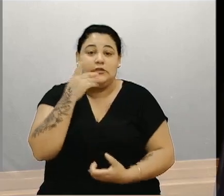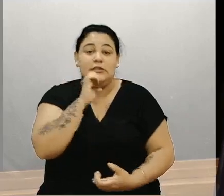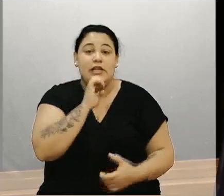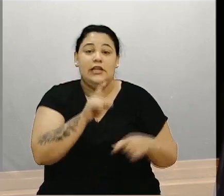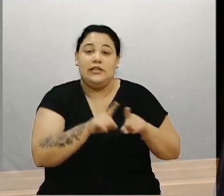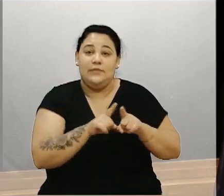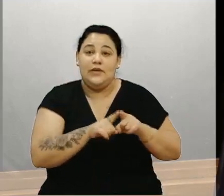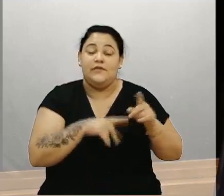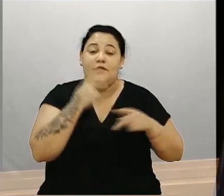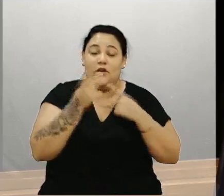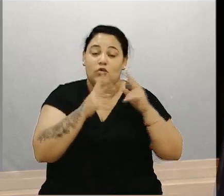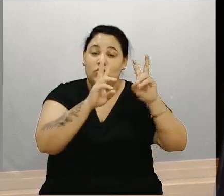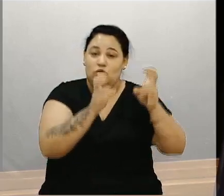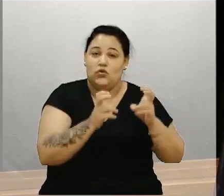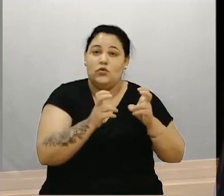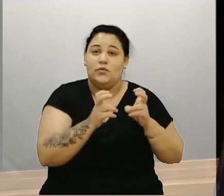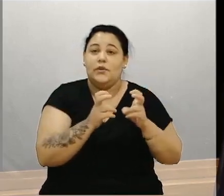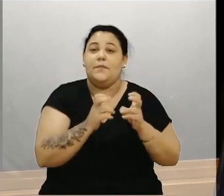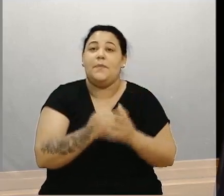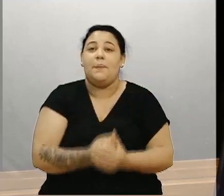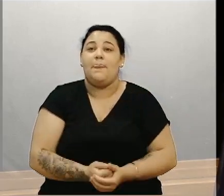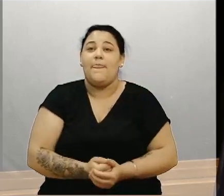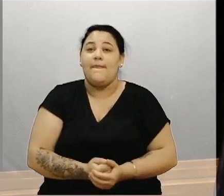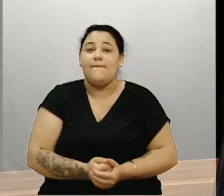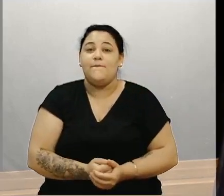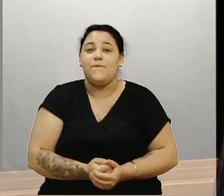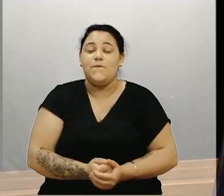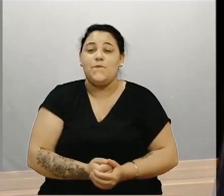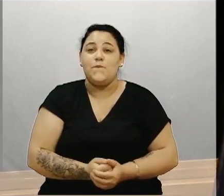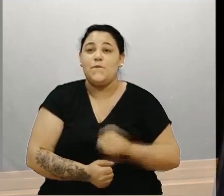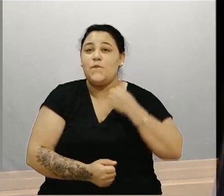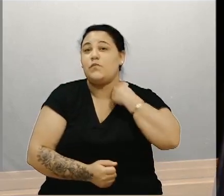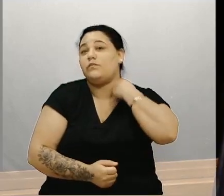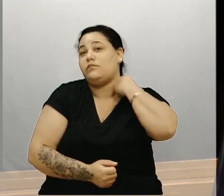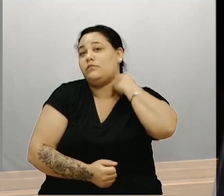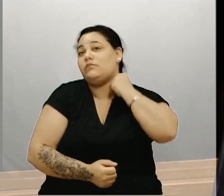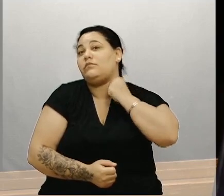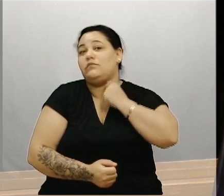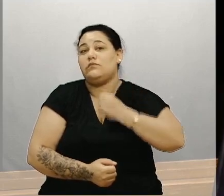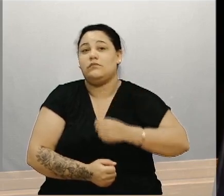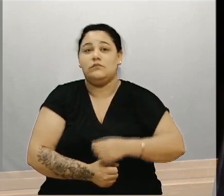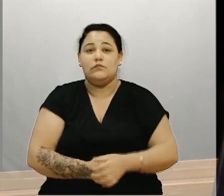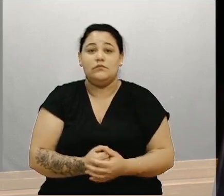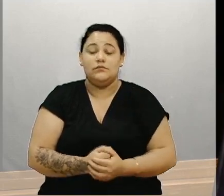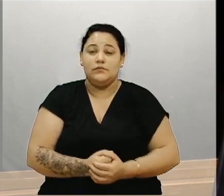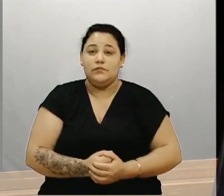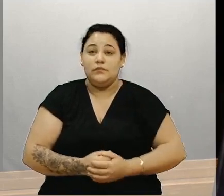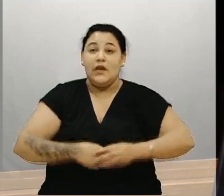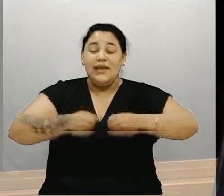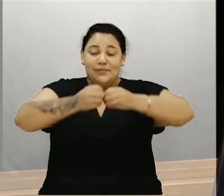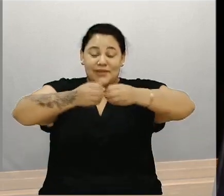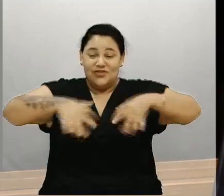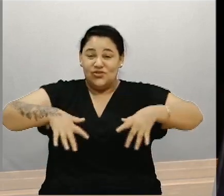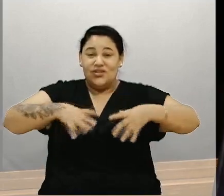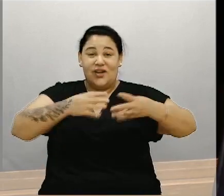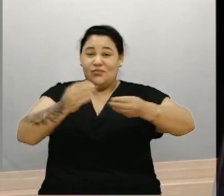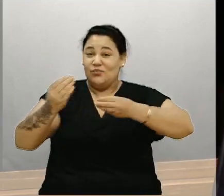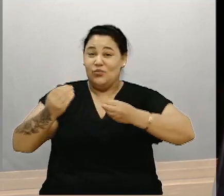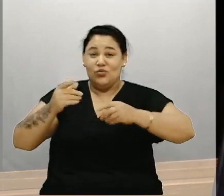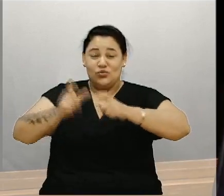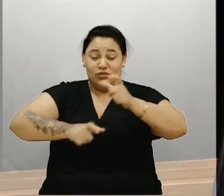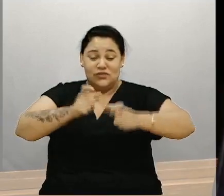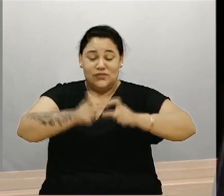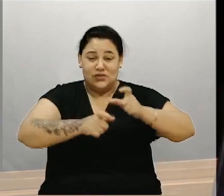também falou sobre isso na sua fala, né? E isto prejudica tanto as